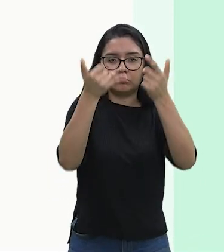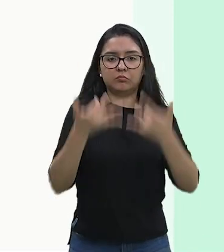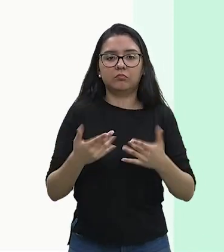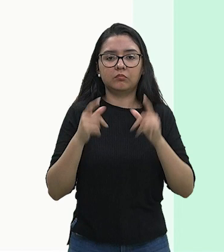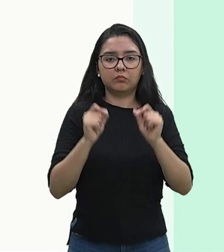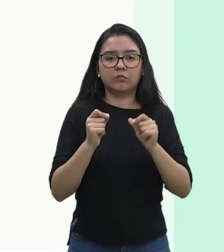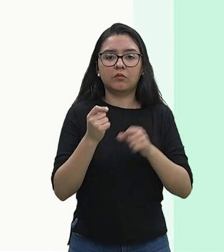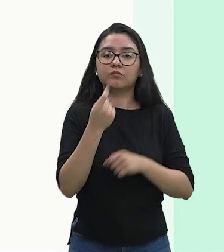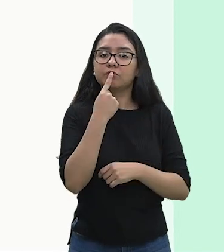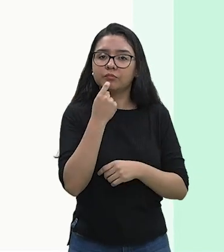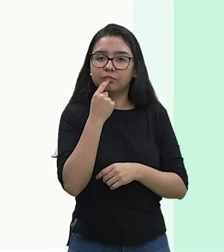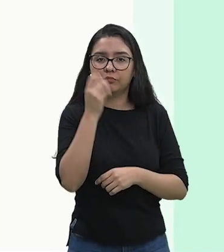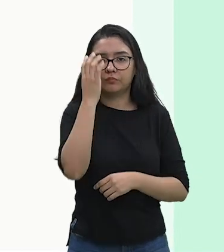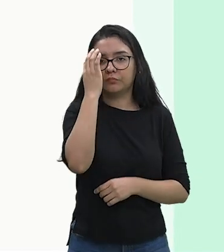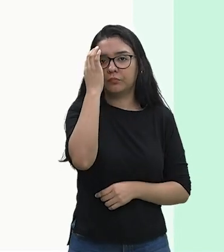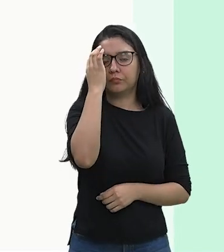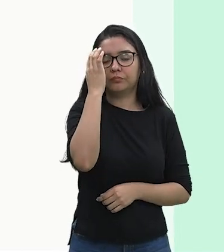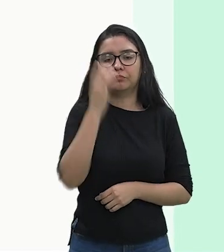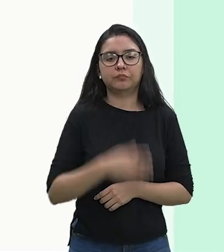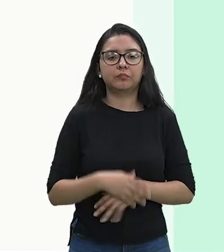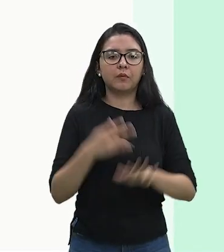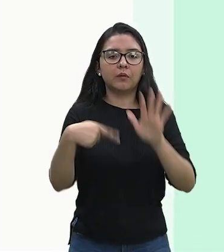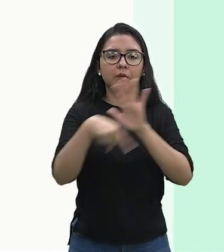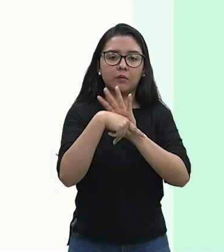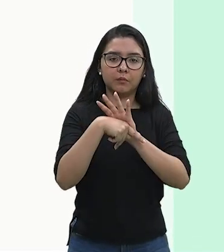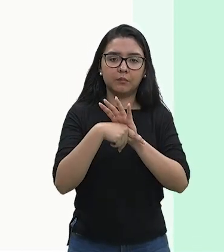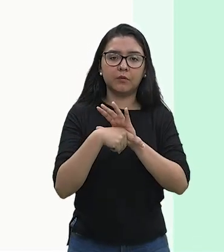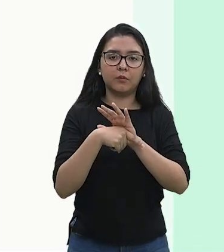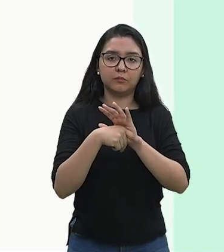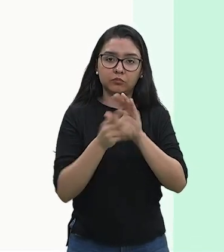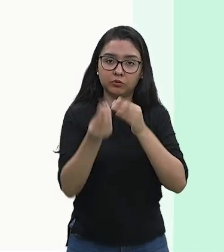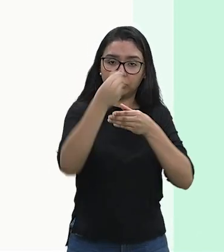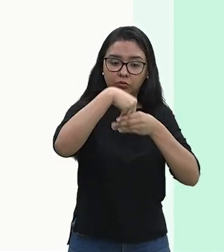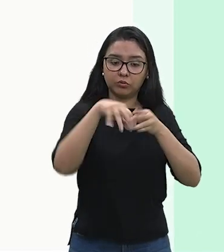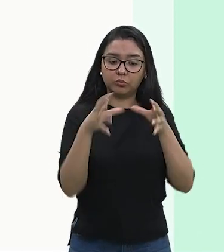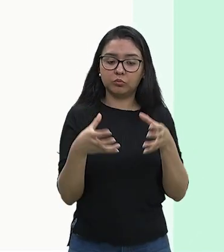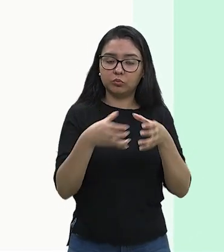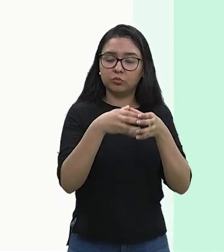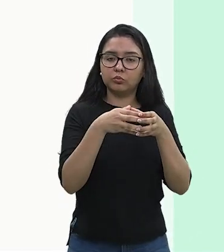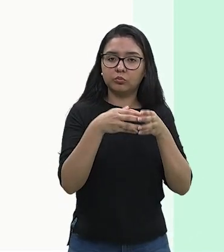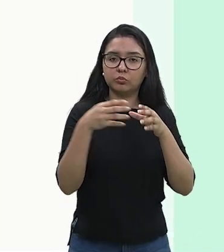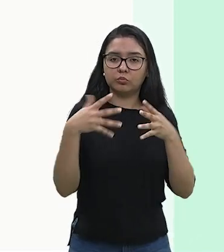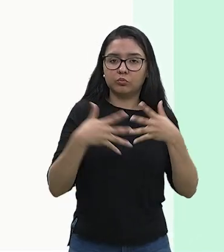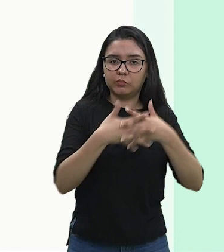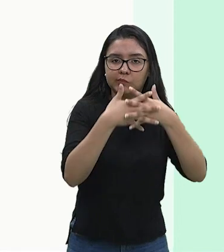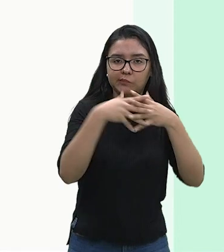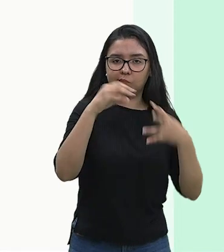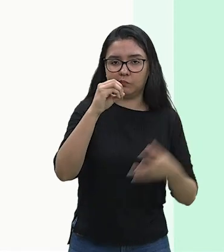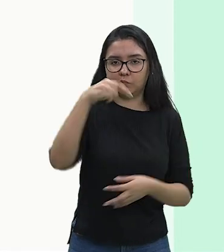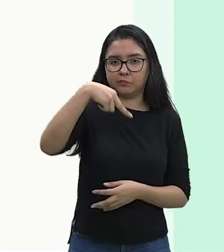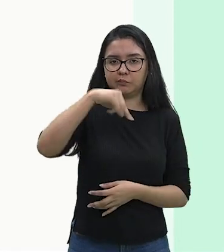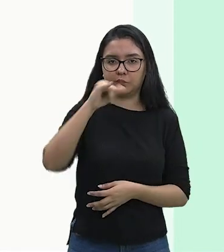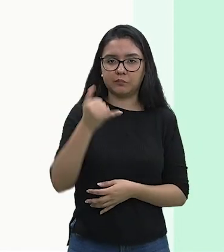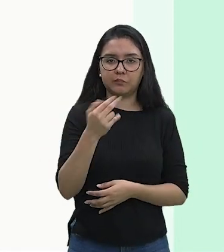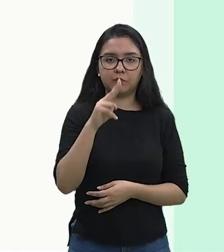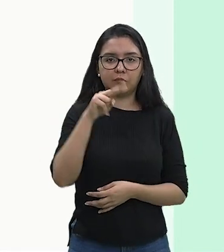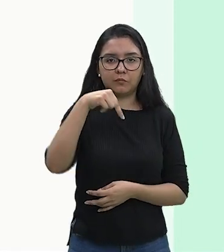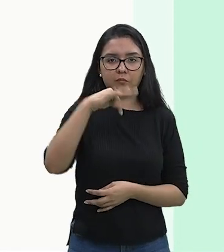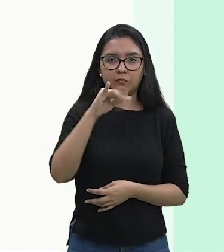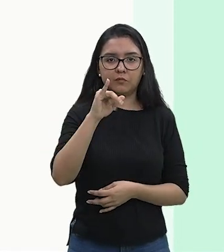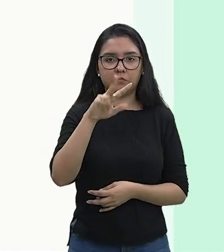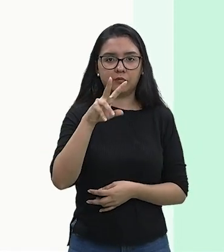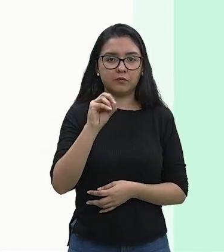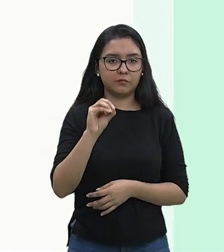tecido sanguíneo. Ele faz parte aí do tecido conjuntivo. Bom, a gente está vendo aí nos exemplos os glóbulos